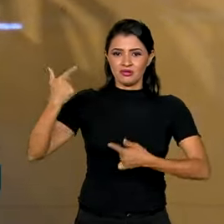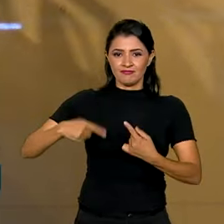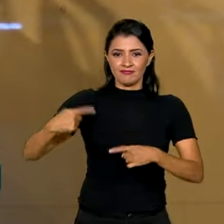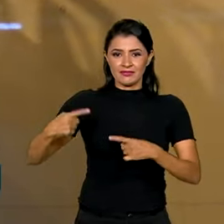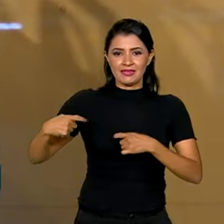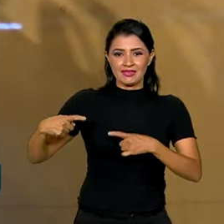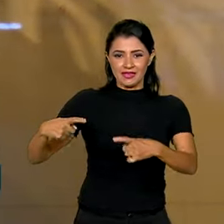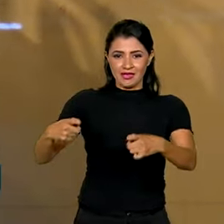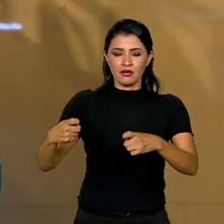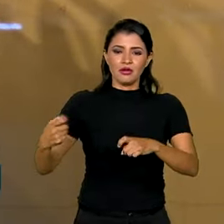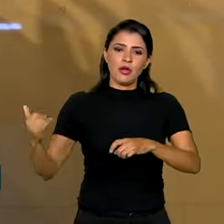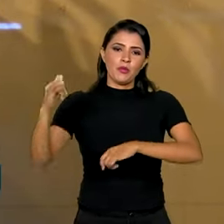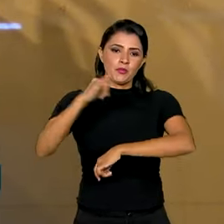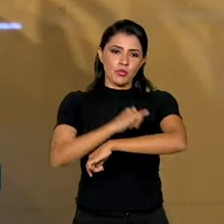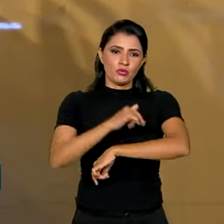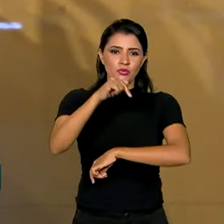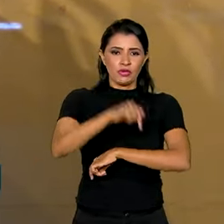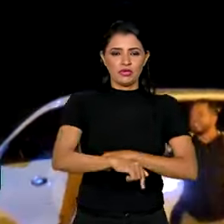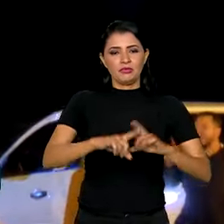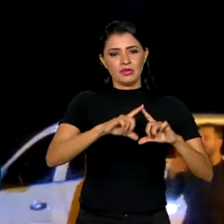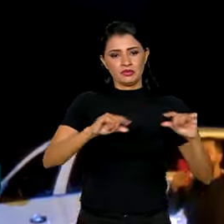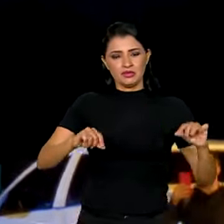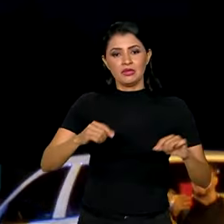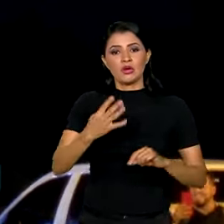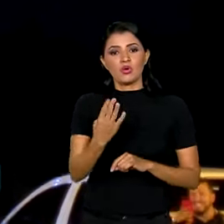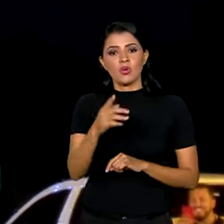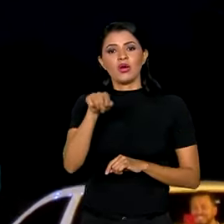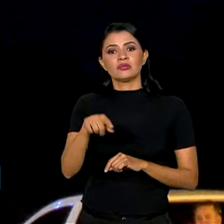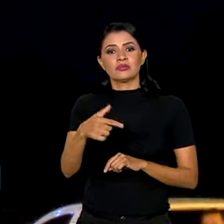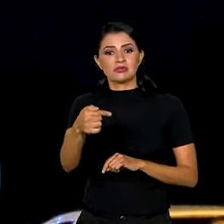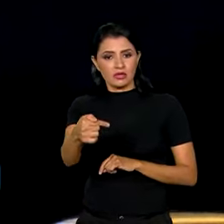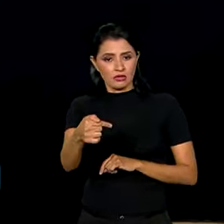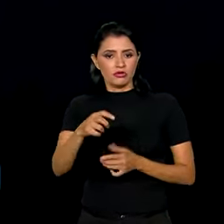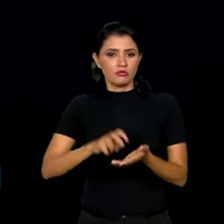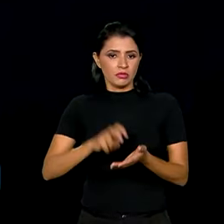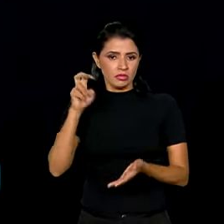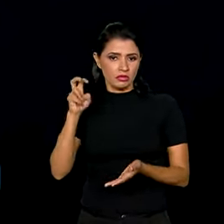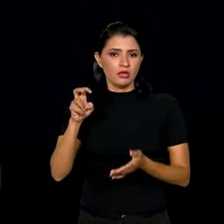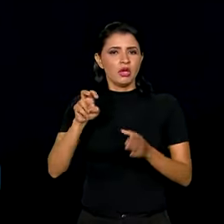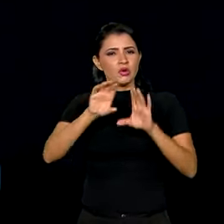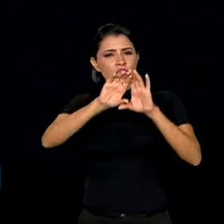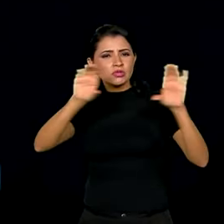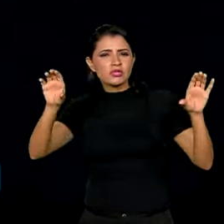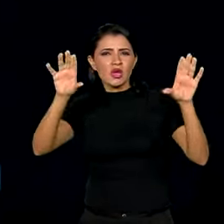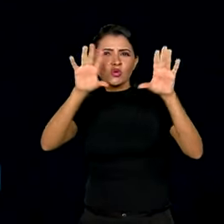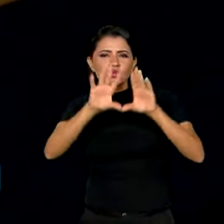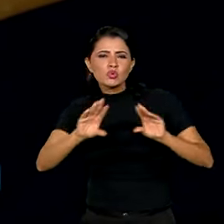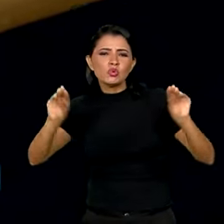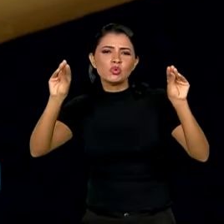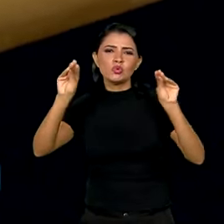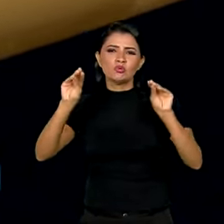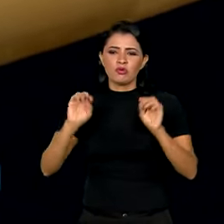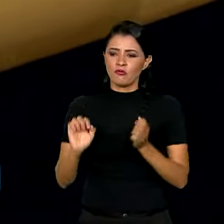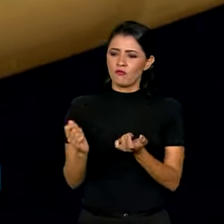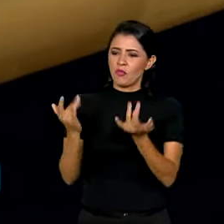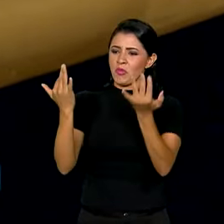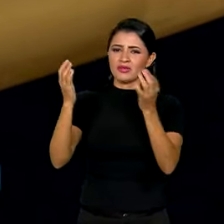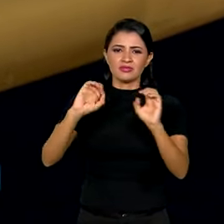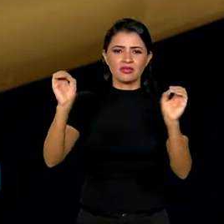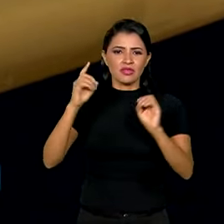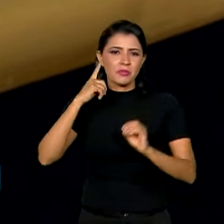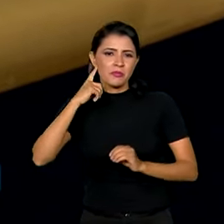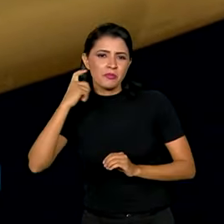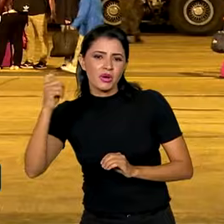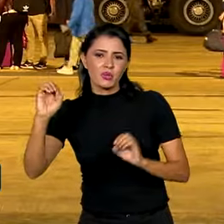às 4h07 da manhã desta quarta-feira. Um céu ainda escuro, mas sem fumaça, sem sirenes